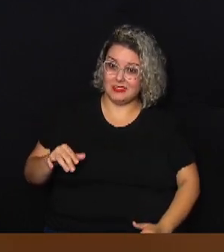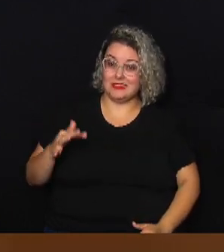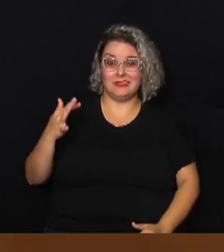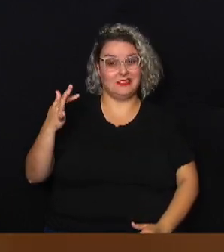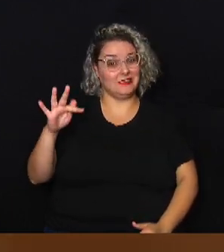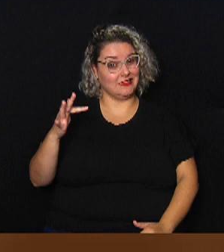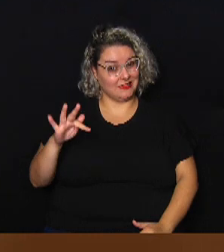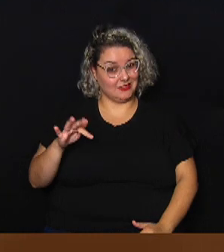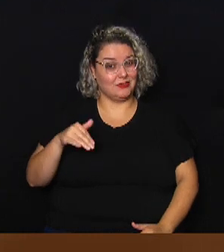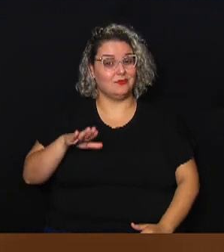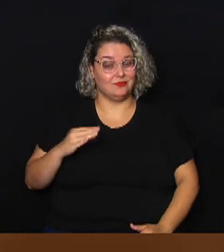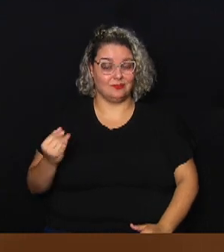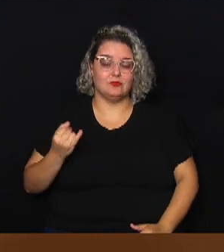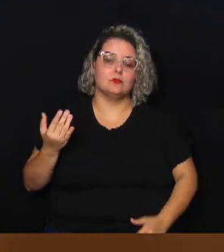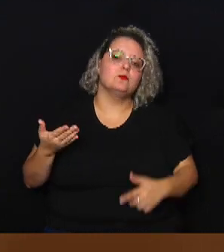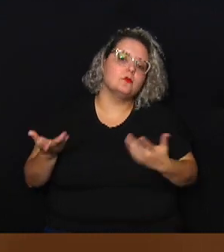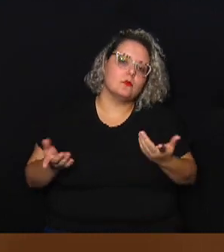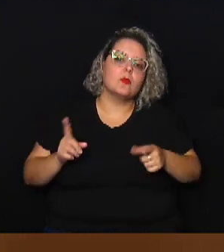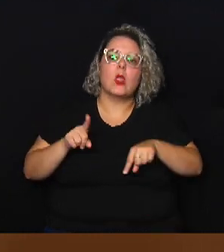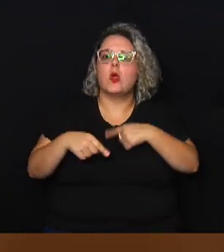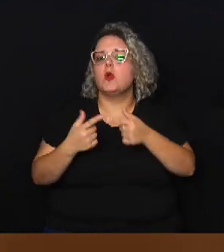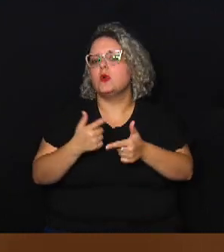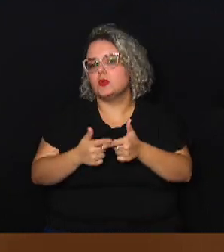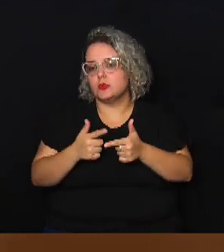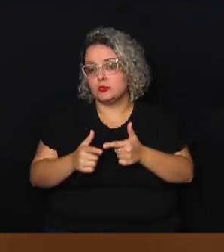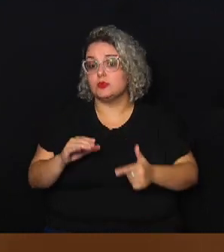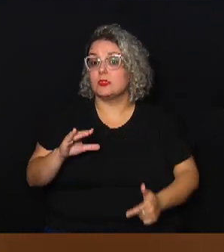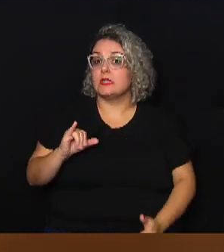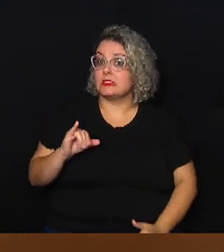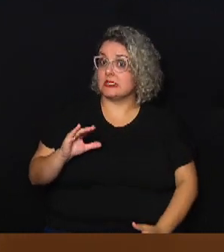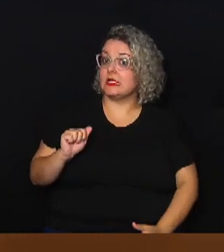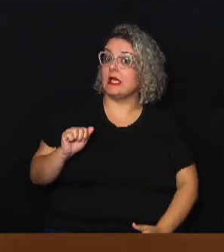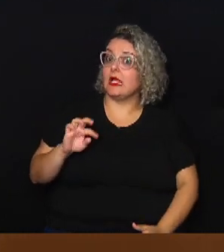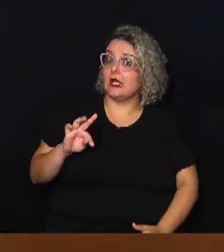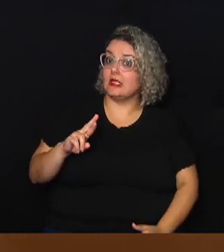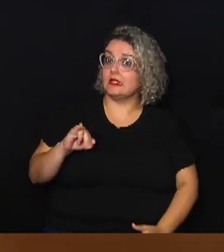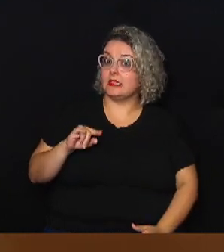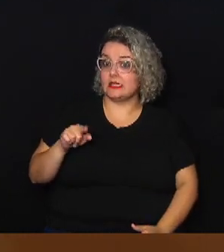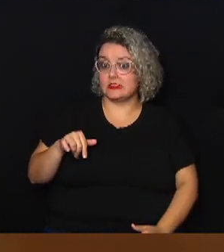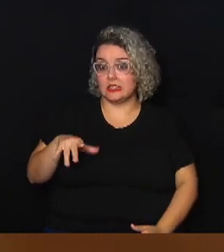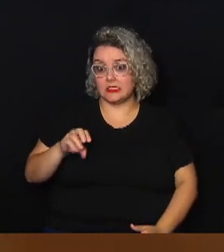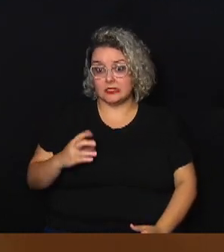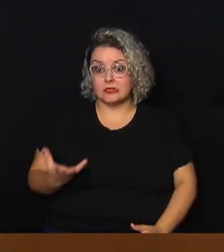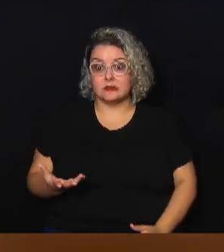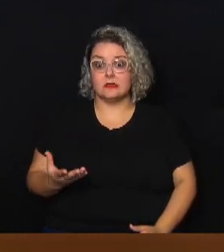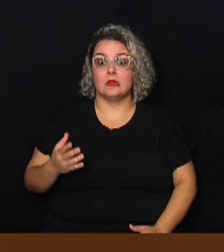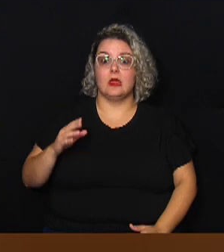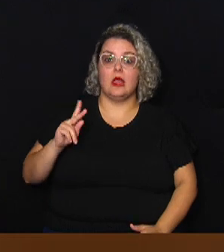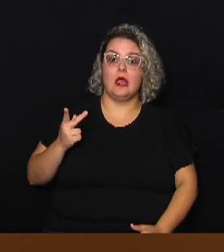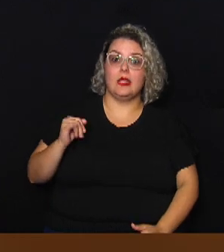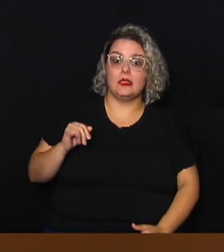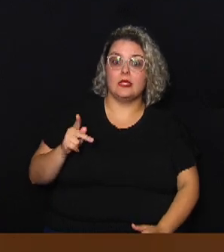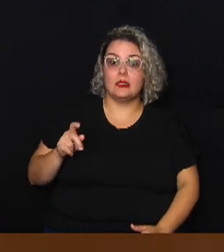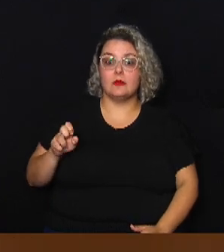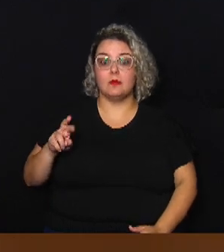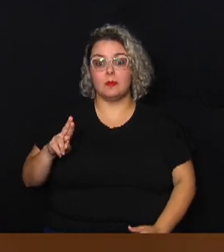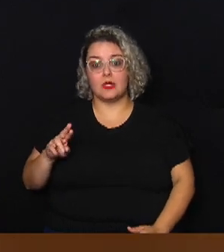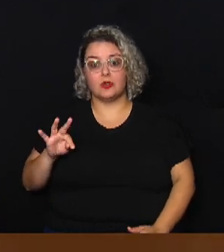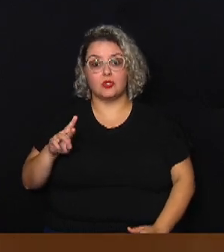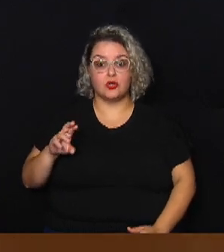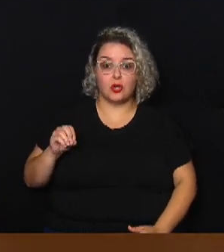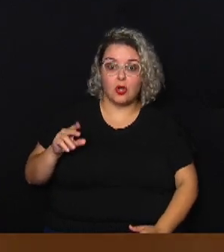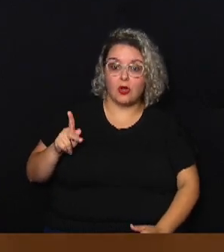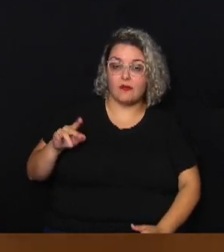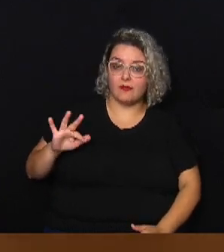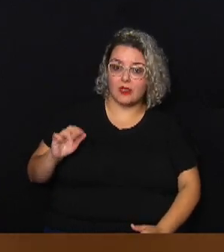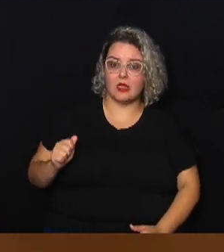importante. Fora os problemas de cicatrização, que seria uma cicatriz hipertrófica, um queloide, um